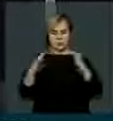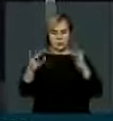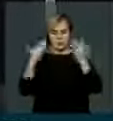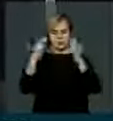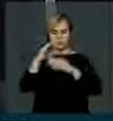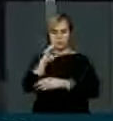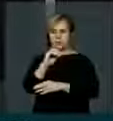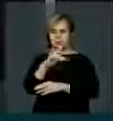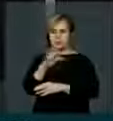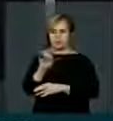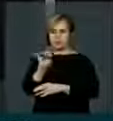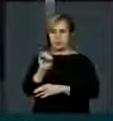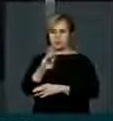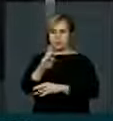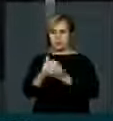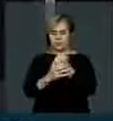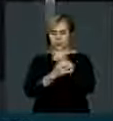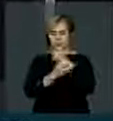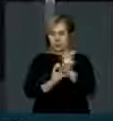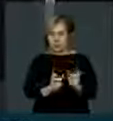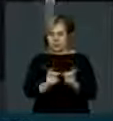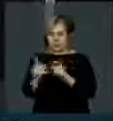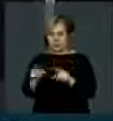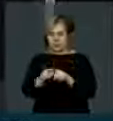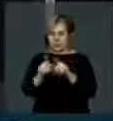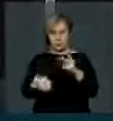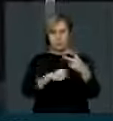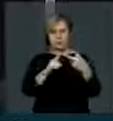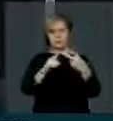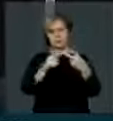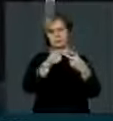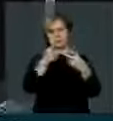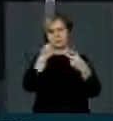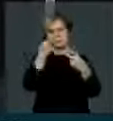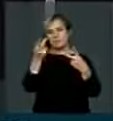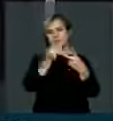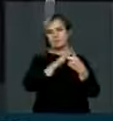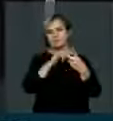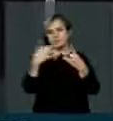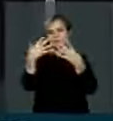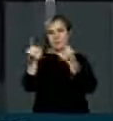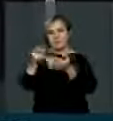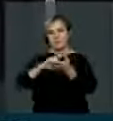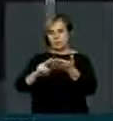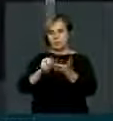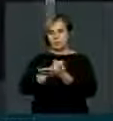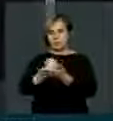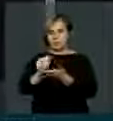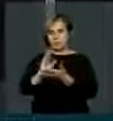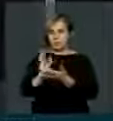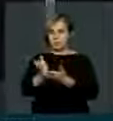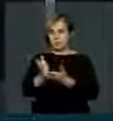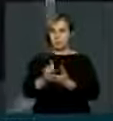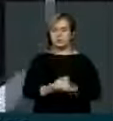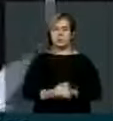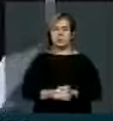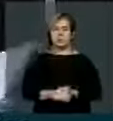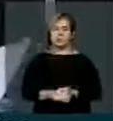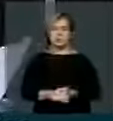aos corretores não é de de seguros outro pronunciamento senhor presidente que eu quero aqui também dá como lido é o processamento que faço aqui